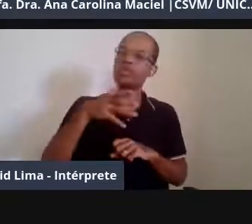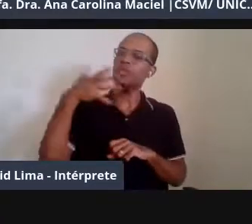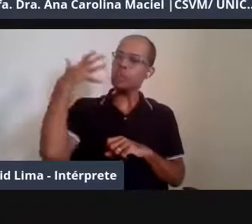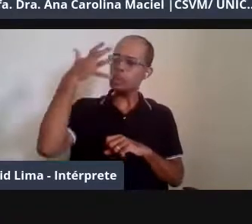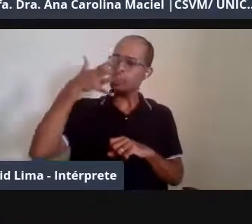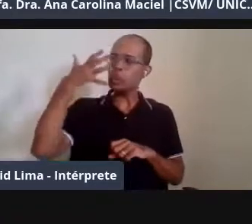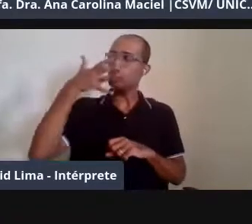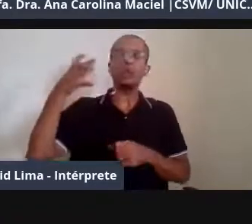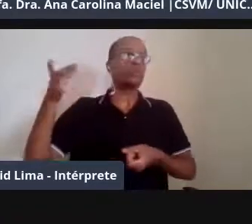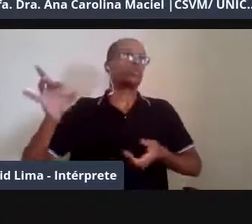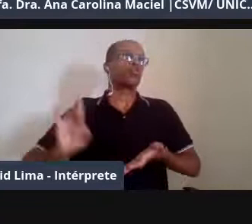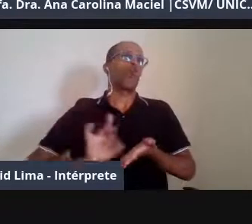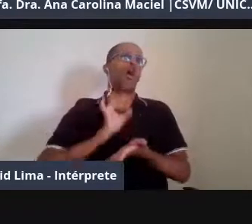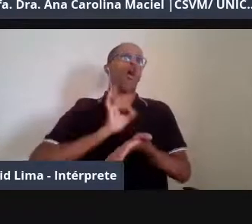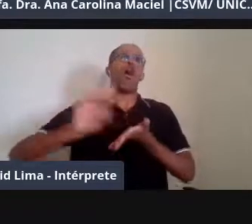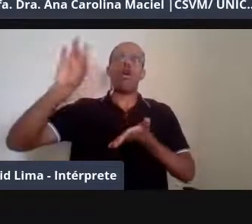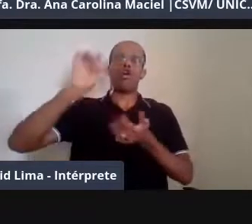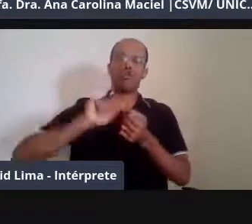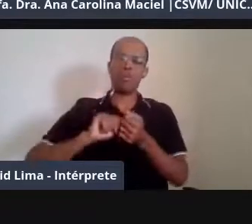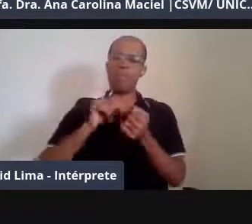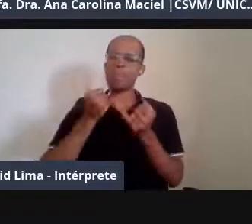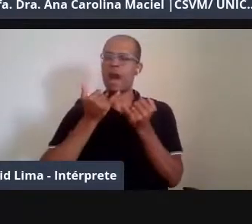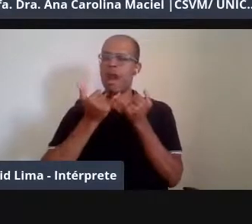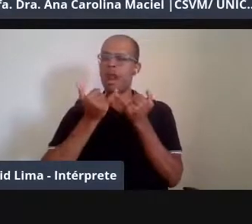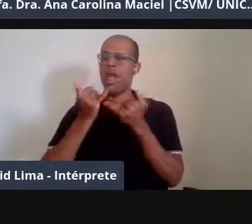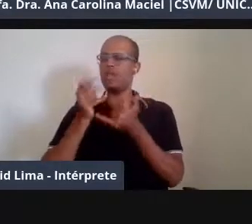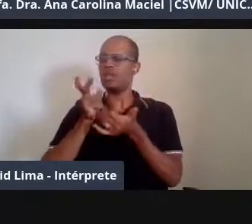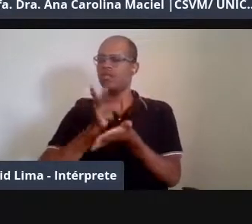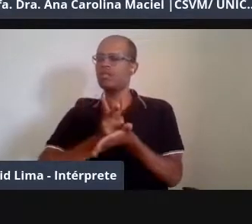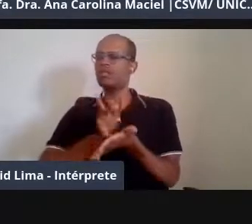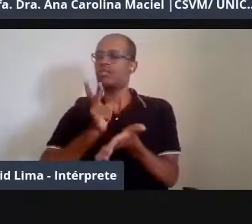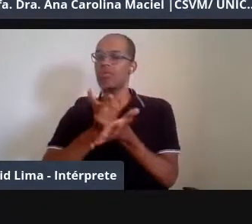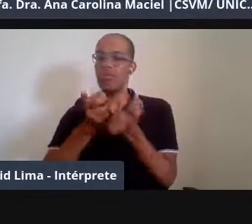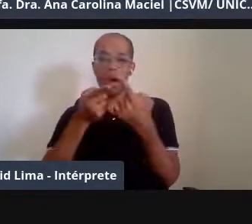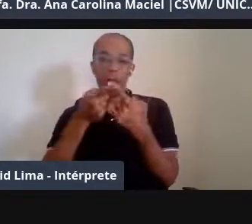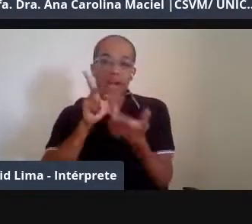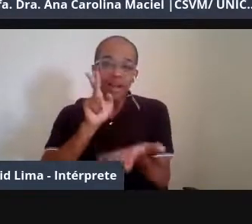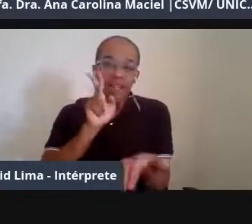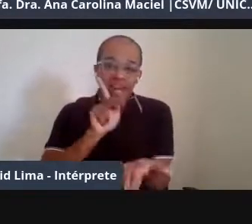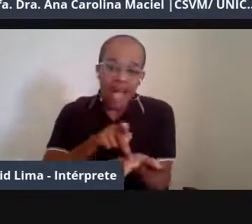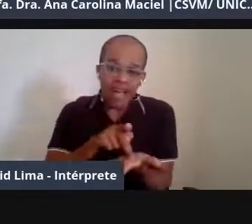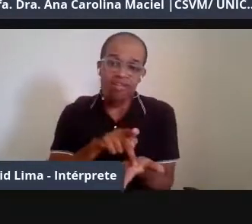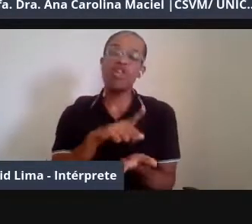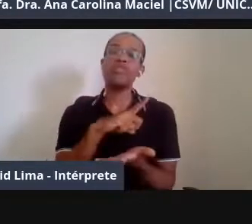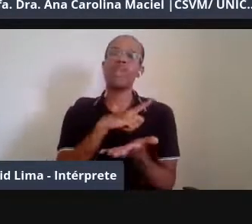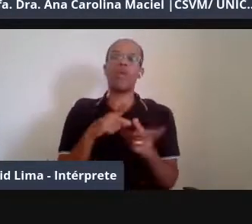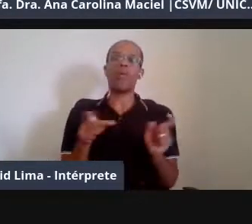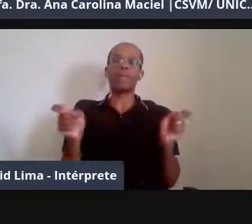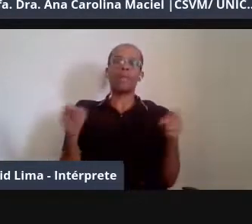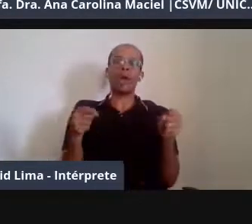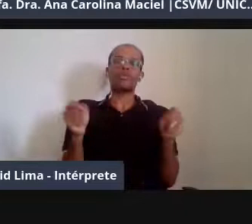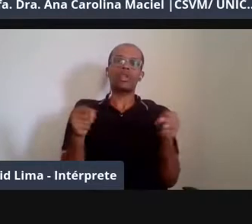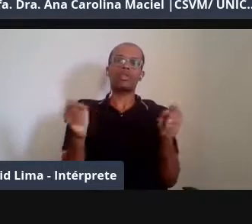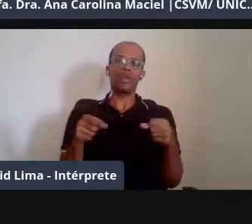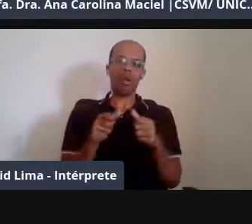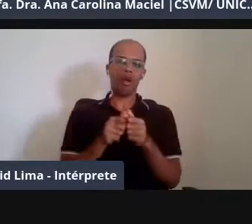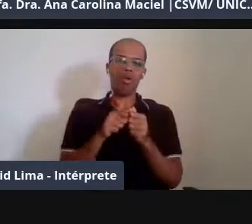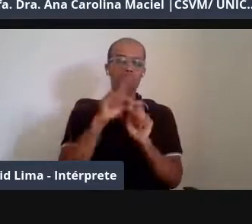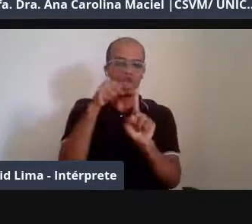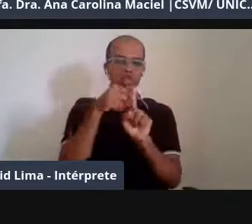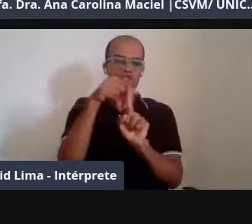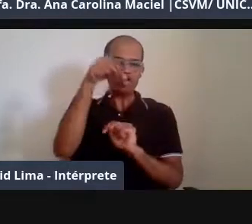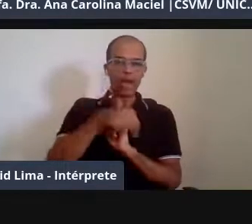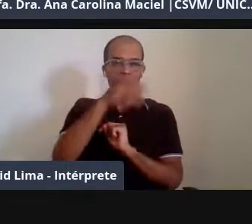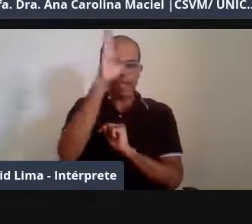ódio parece prevalecendo, mas, na verdade, temos um potencial positivo no Brasil